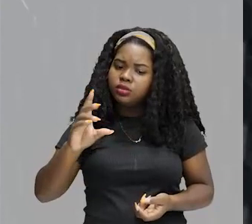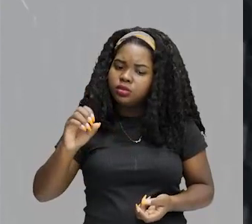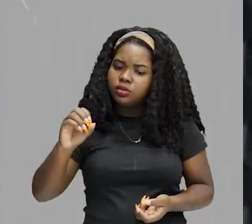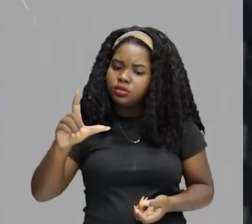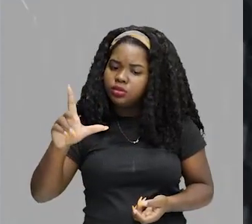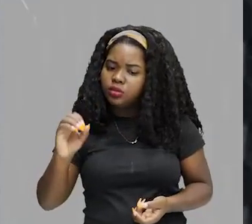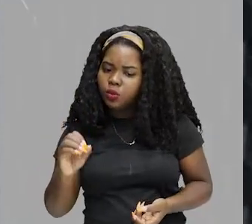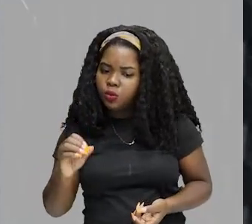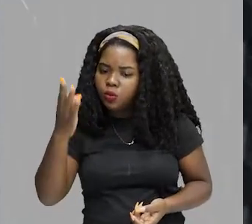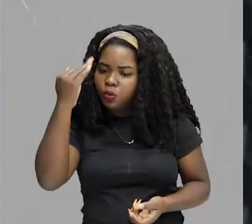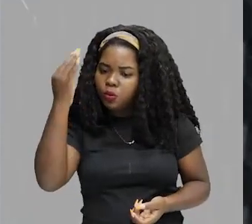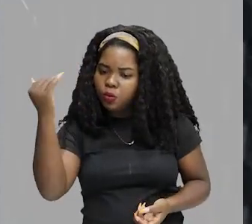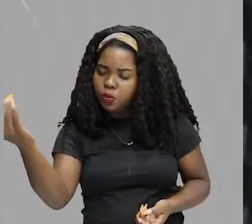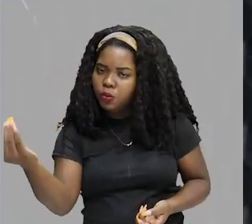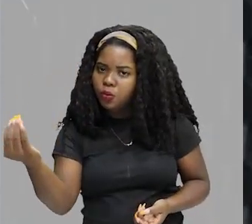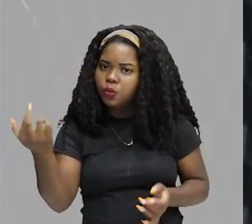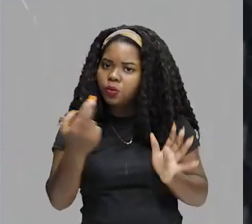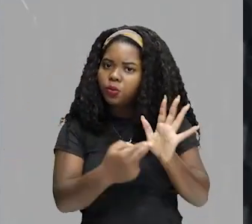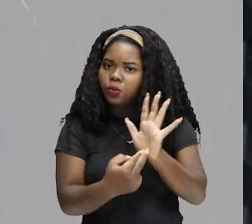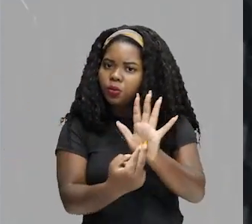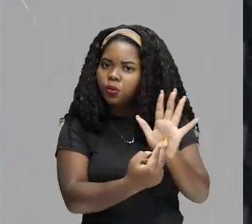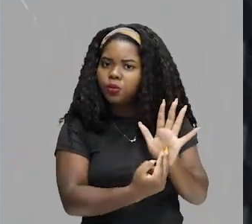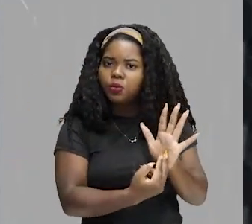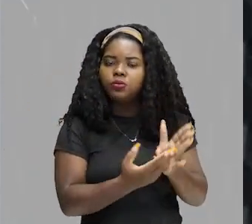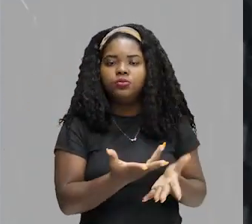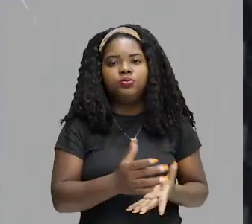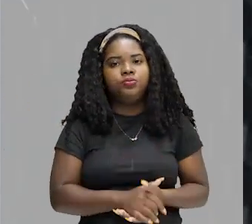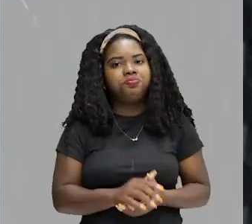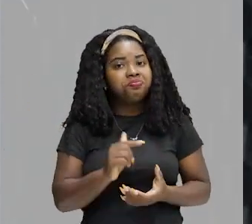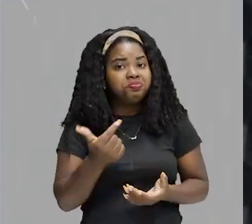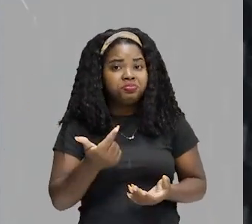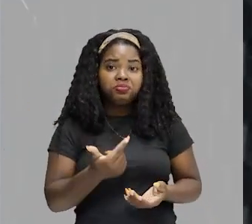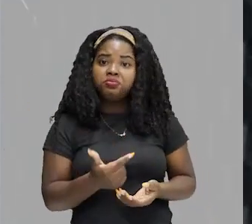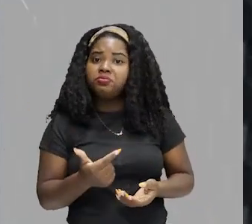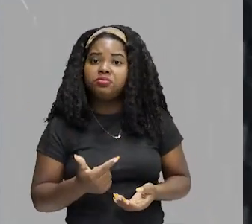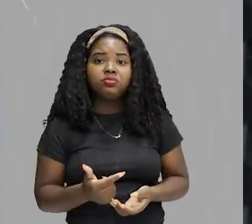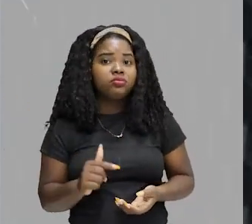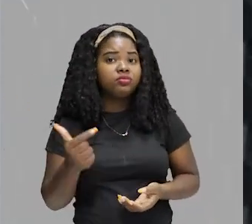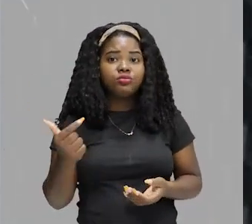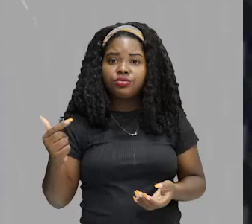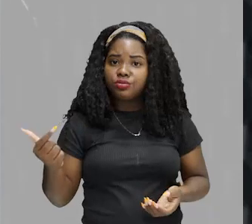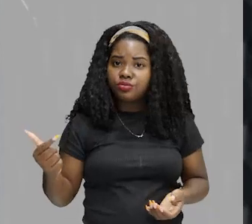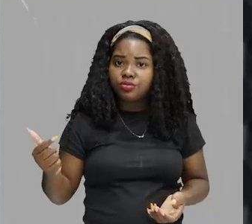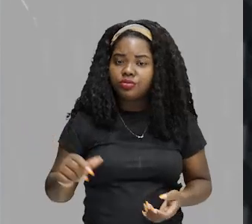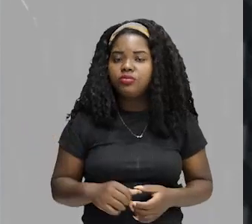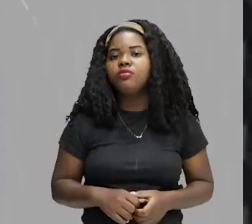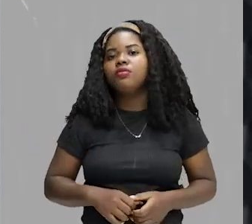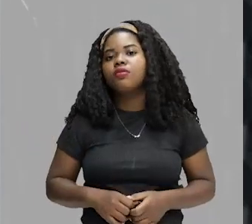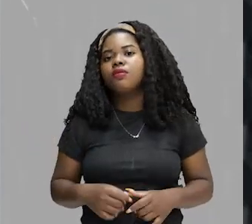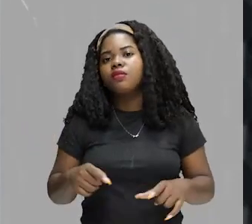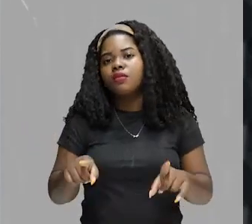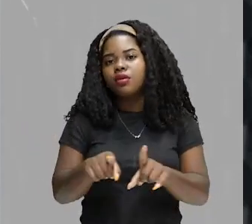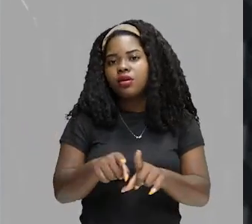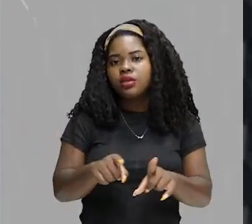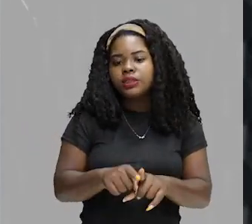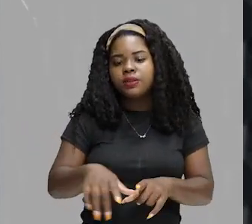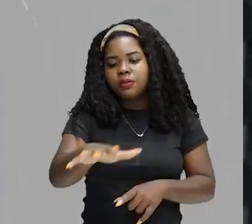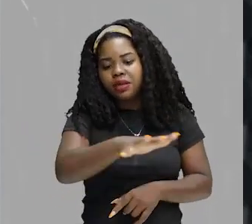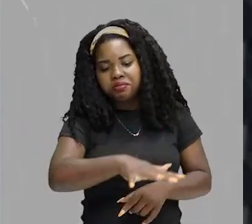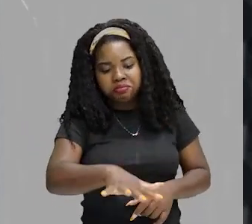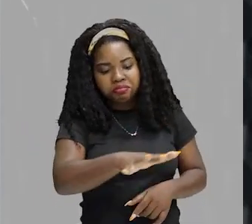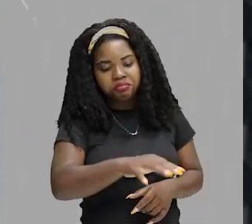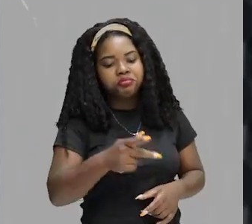no Brasil, um cara referência no polo aquático, então a ausência de ídolo, a ausência de